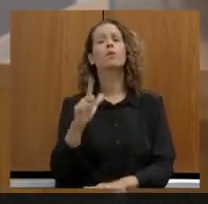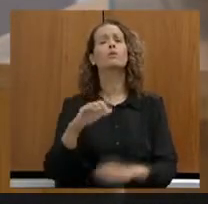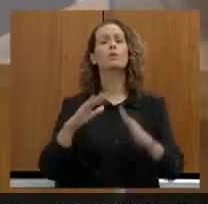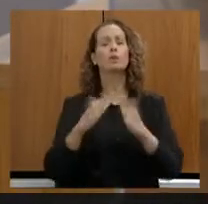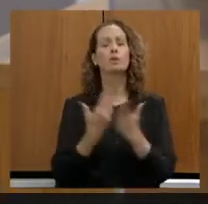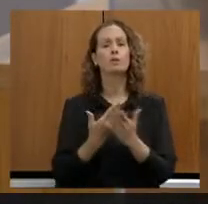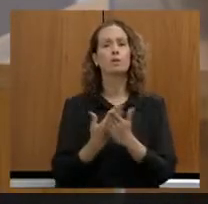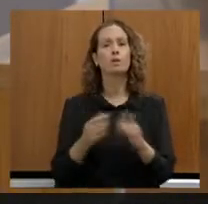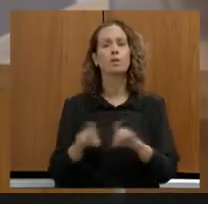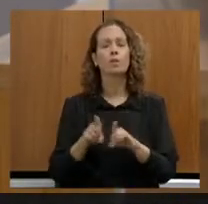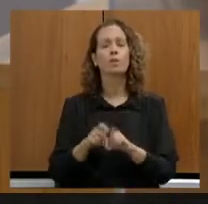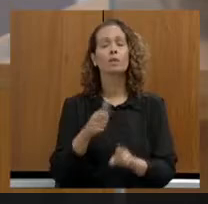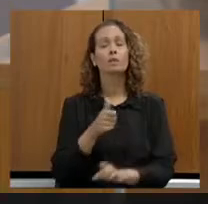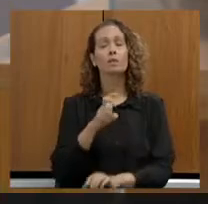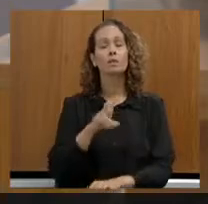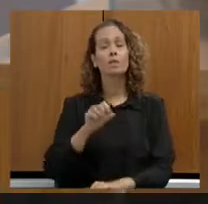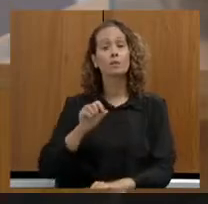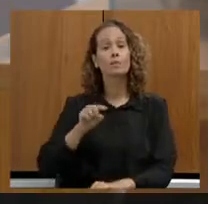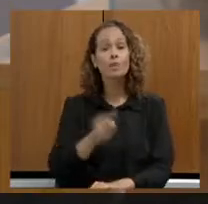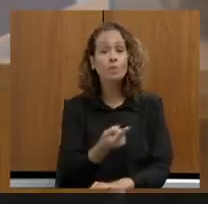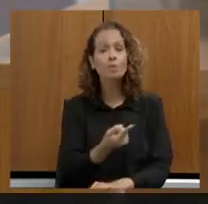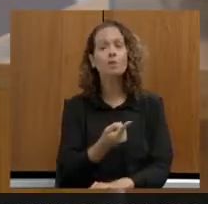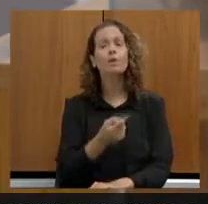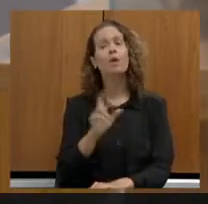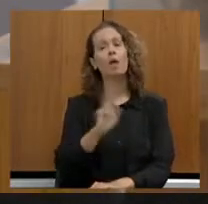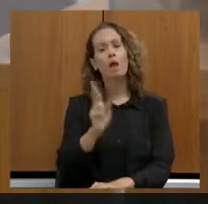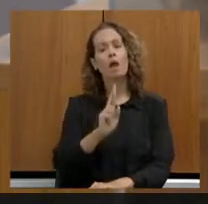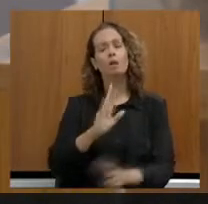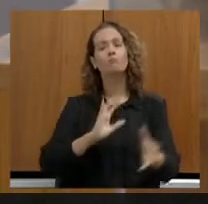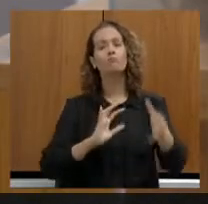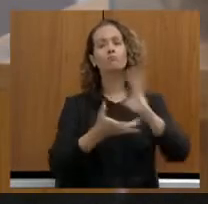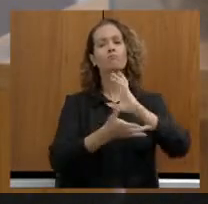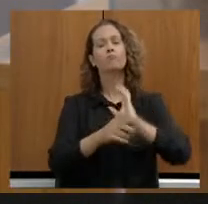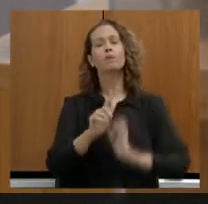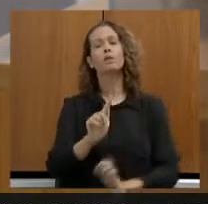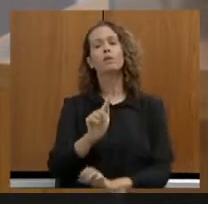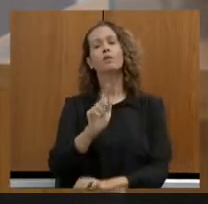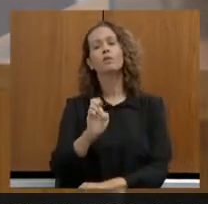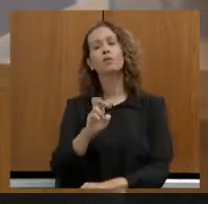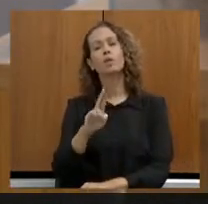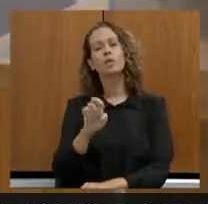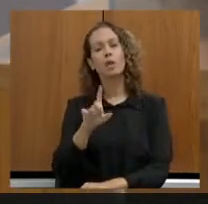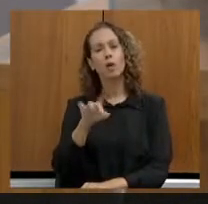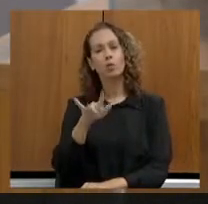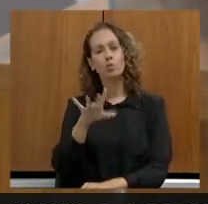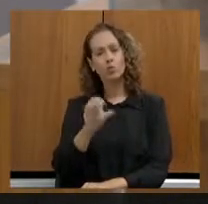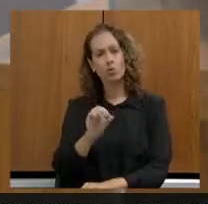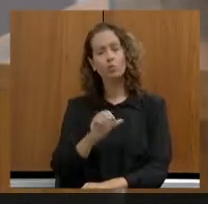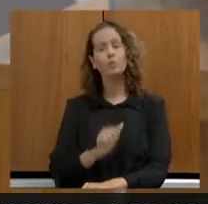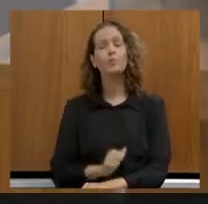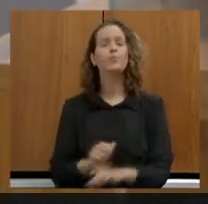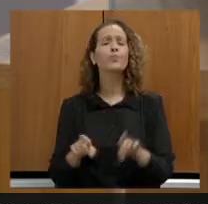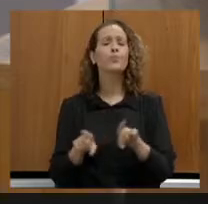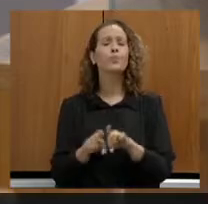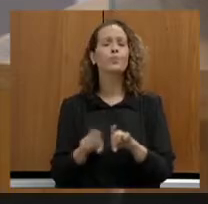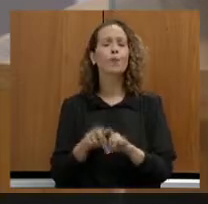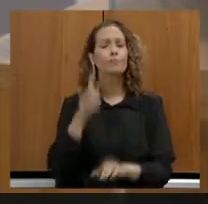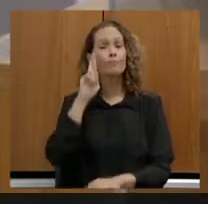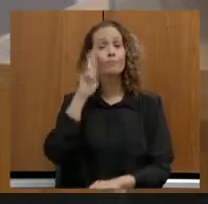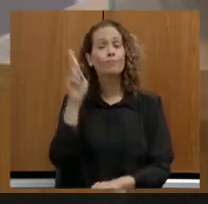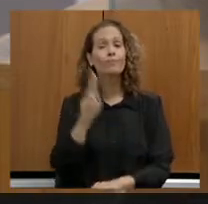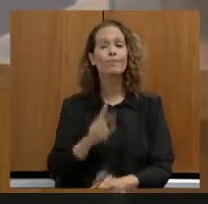inclusive colocando 150 mil reais para reforma da escola que é o Colégio Geraldino e a direção está